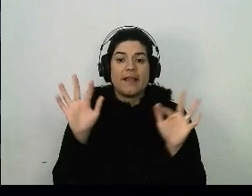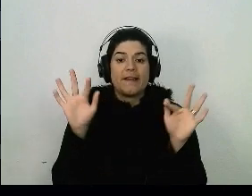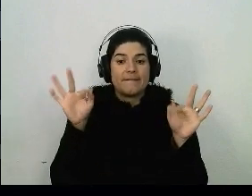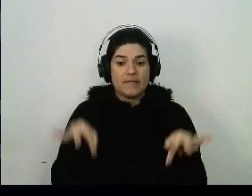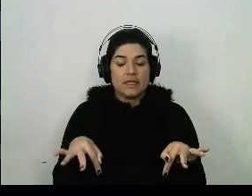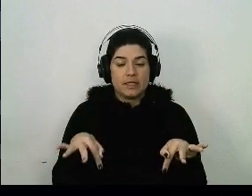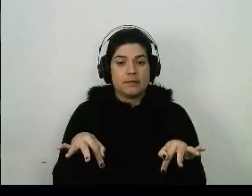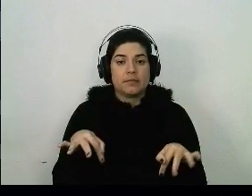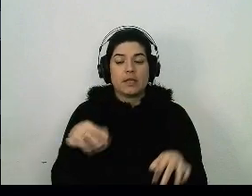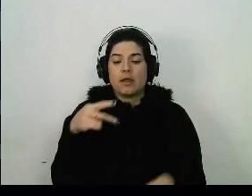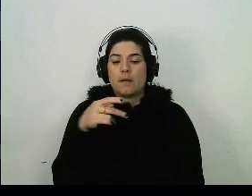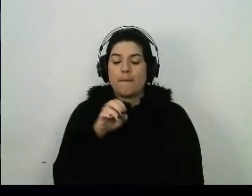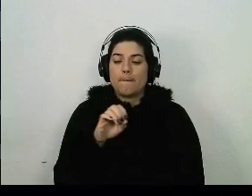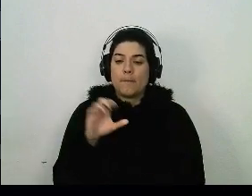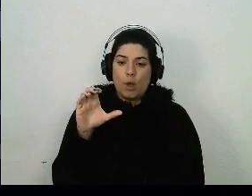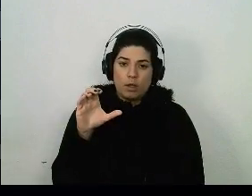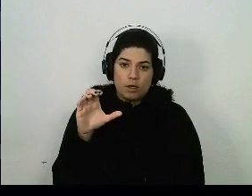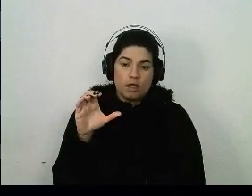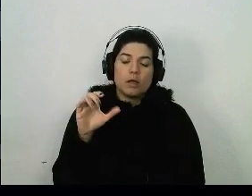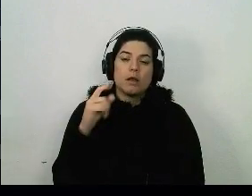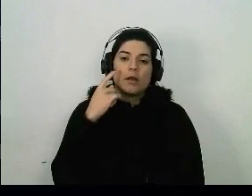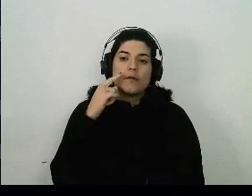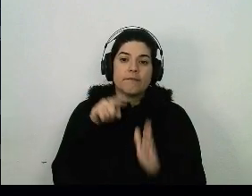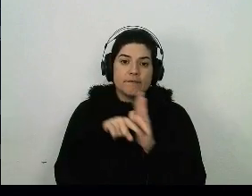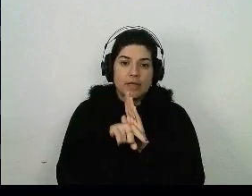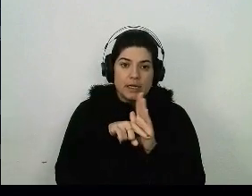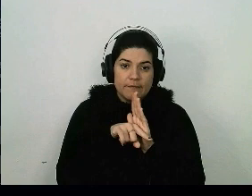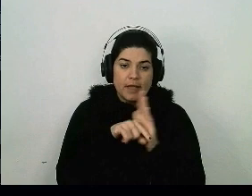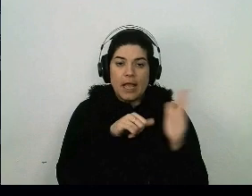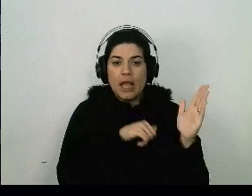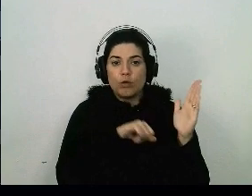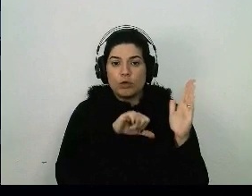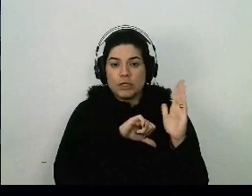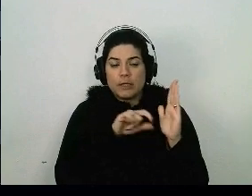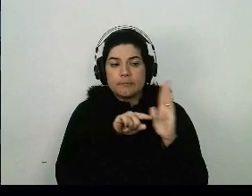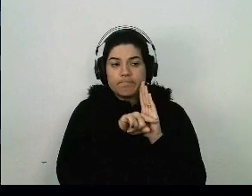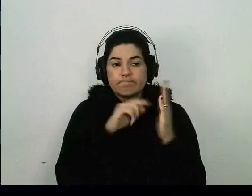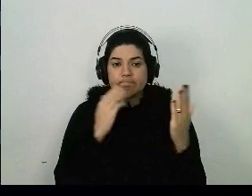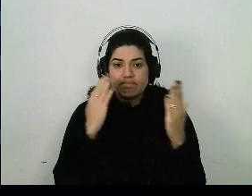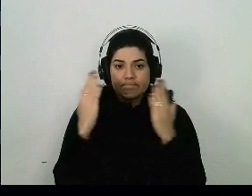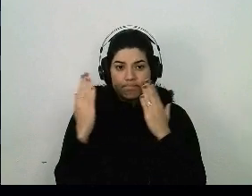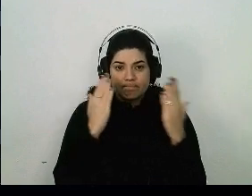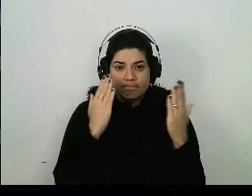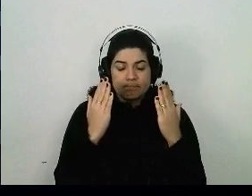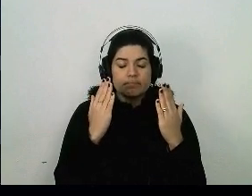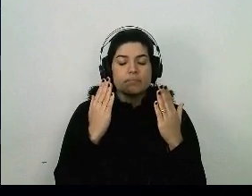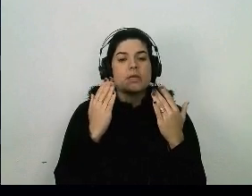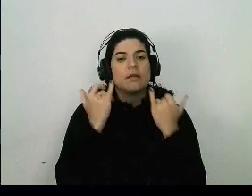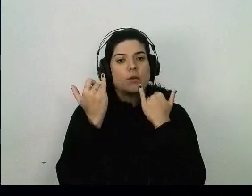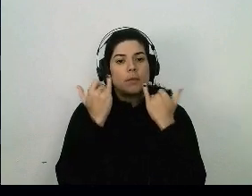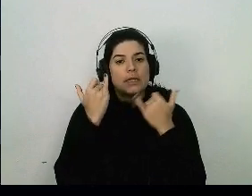vou verificar e auditar as informações do meu banco, que é essa daqui.